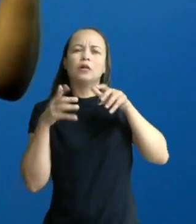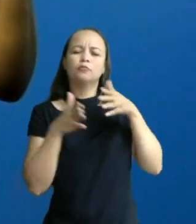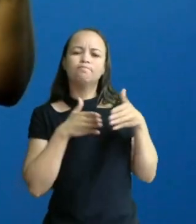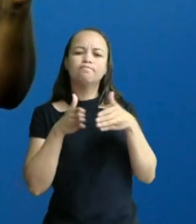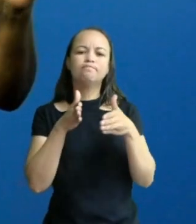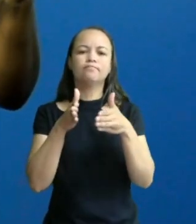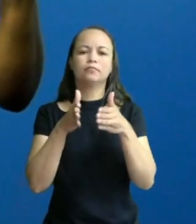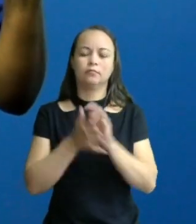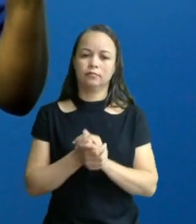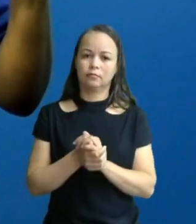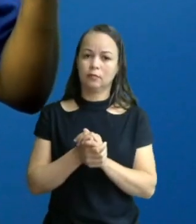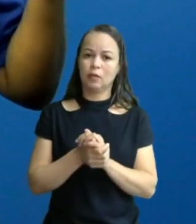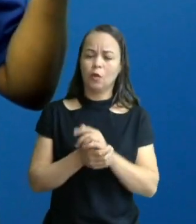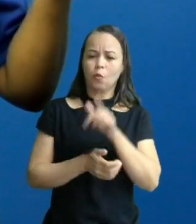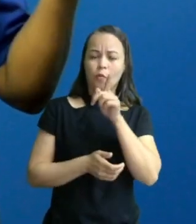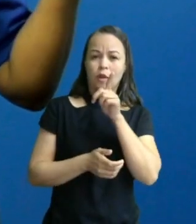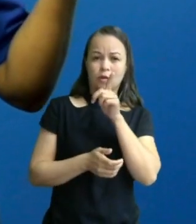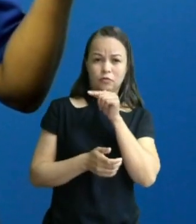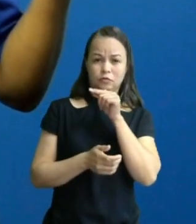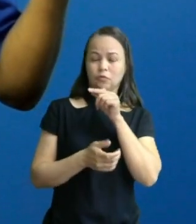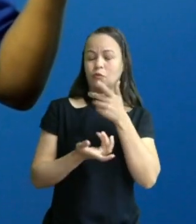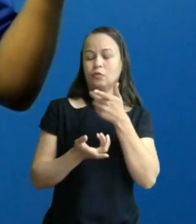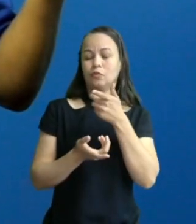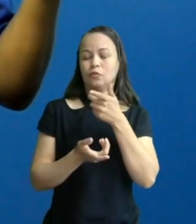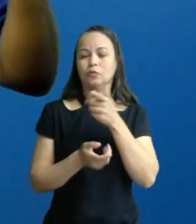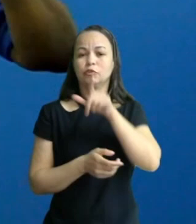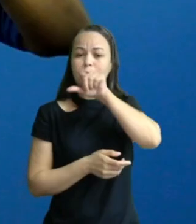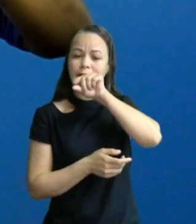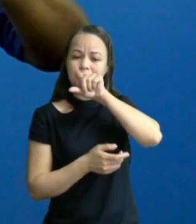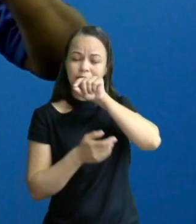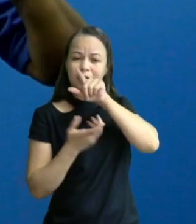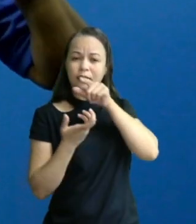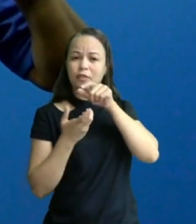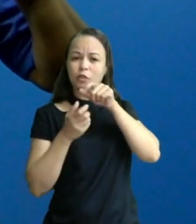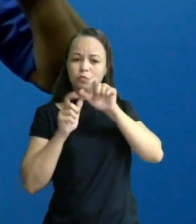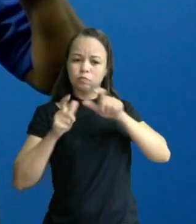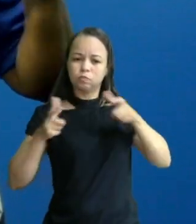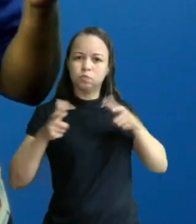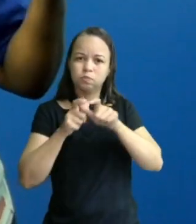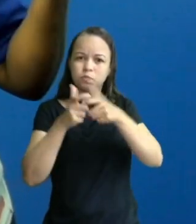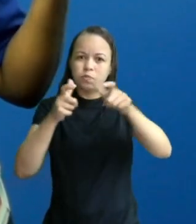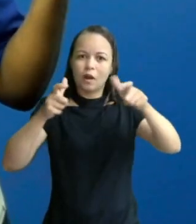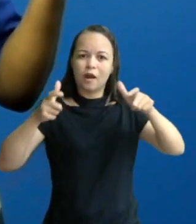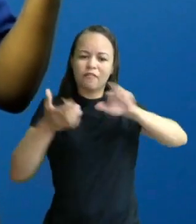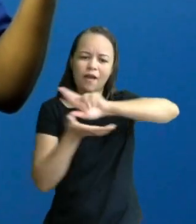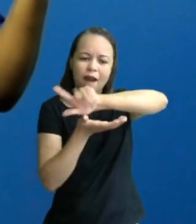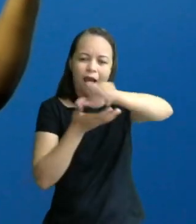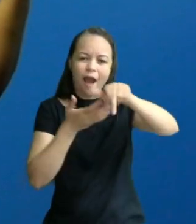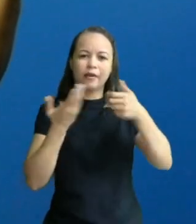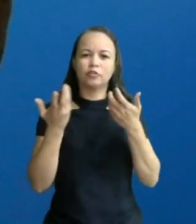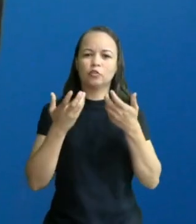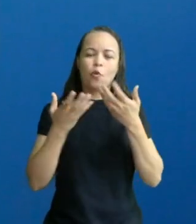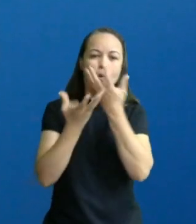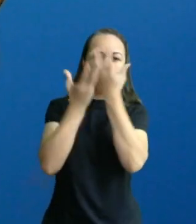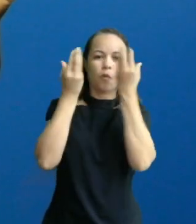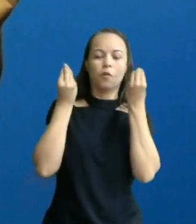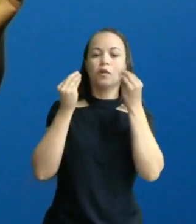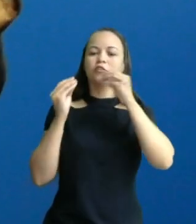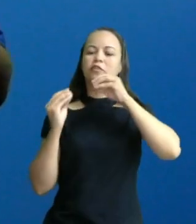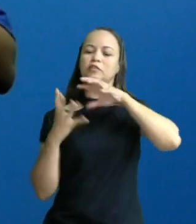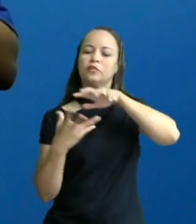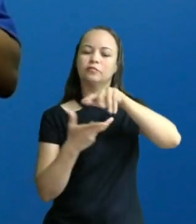caminho. Quando um bando entoa um canto, o mundo esquece o seu desencanto.